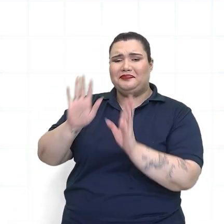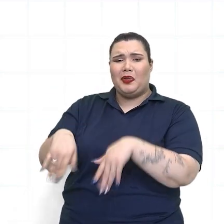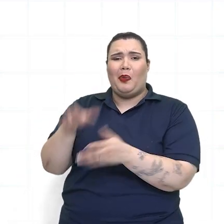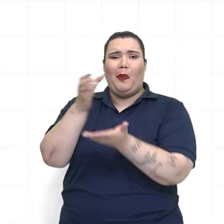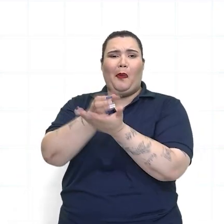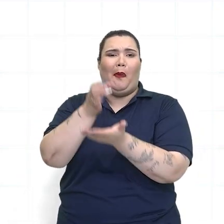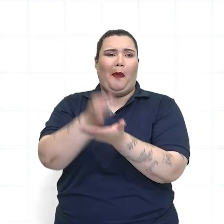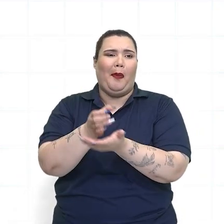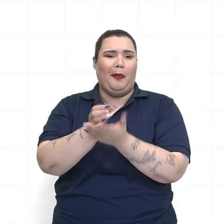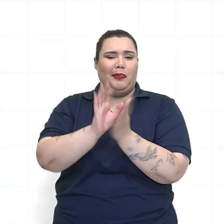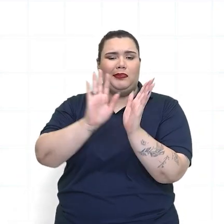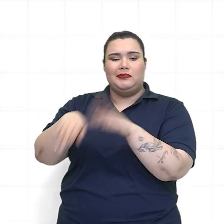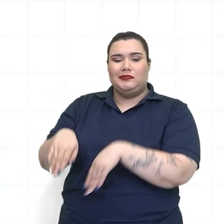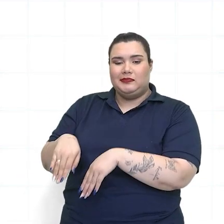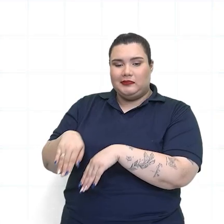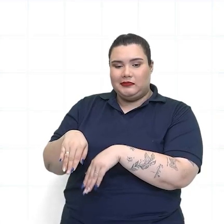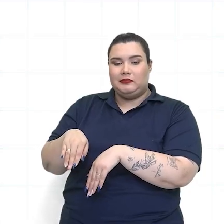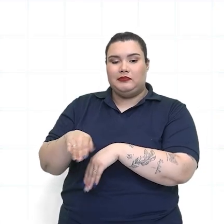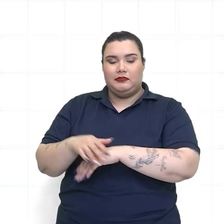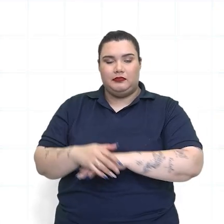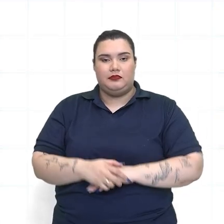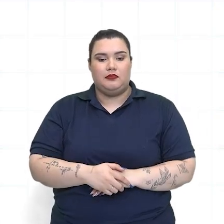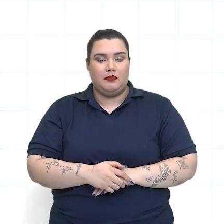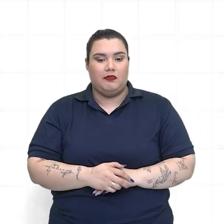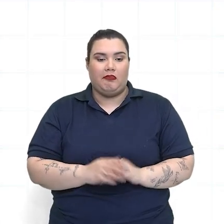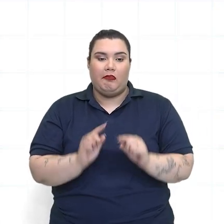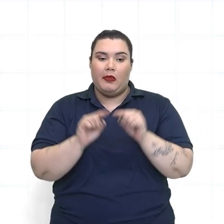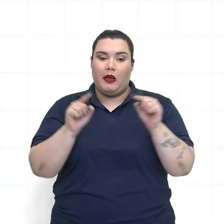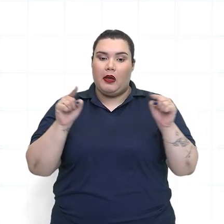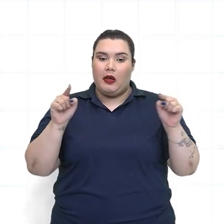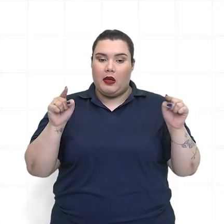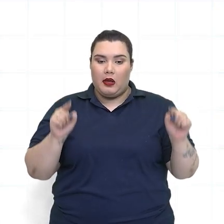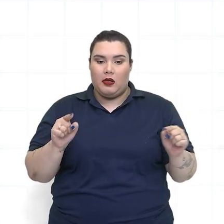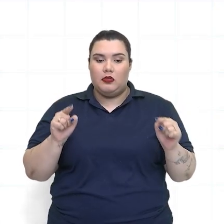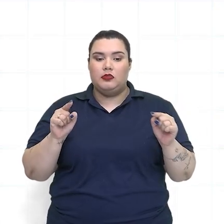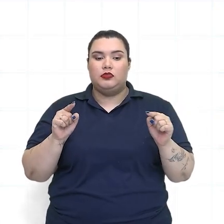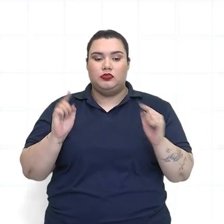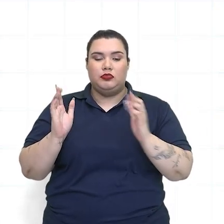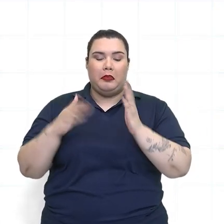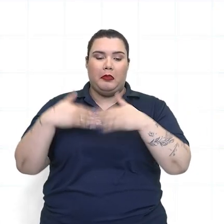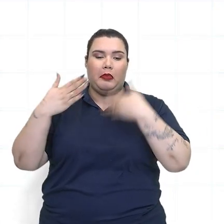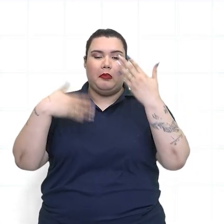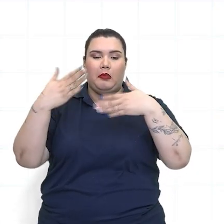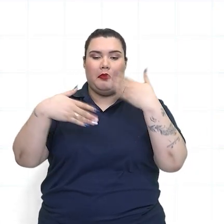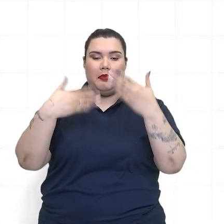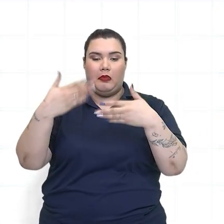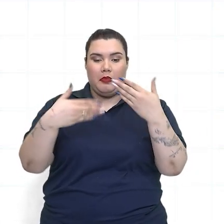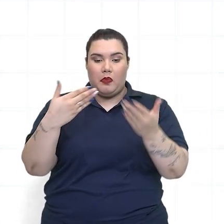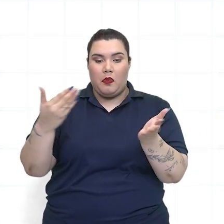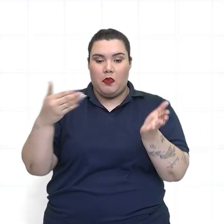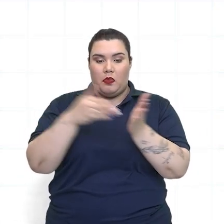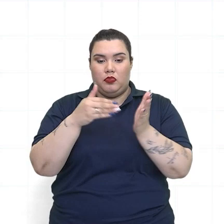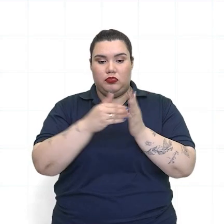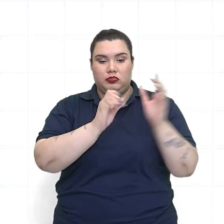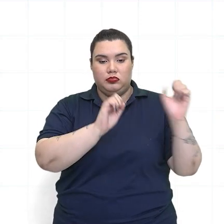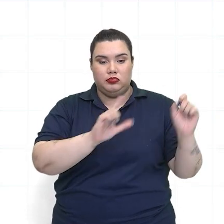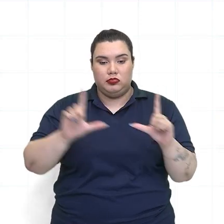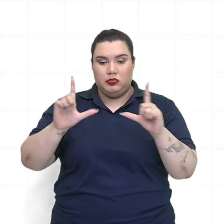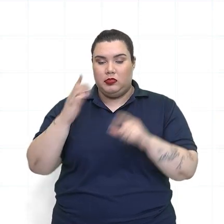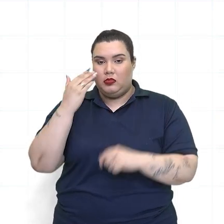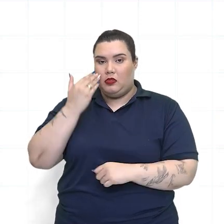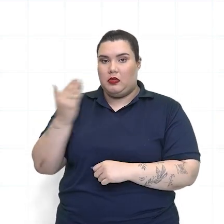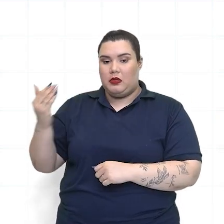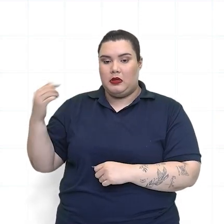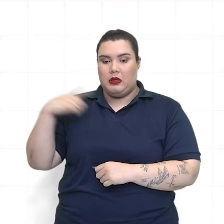copinho, tentando amenizar o problema, né? Só que no final das contas, aí no último quadrinho, você observa